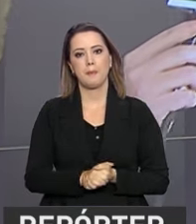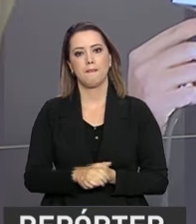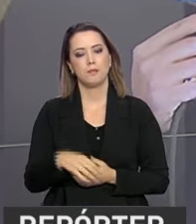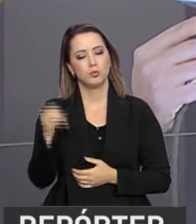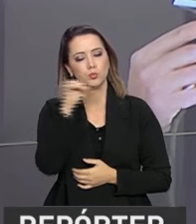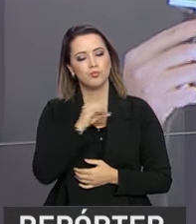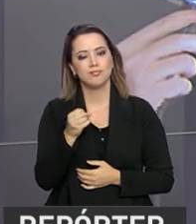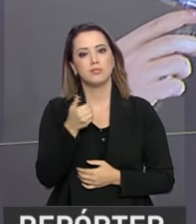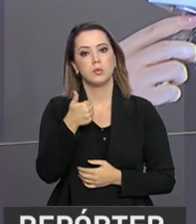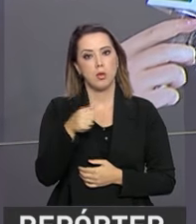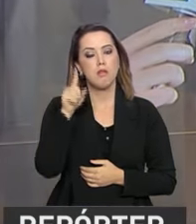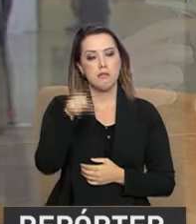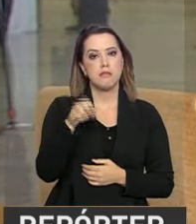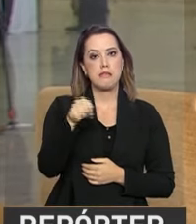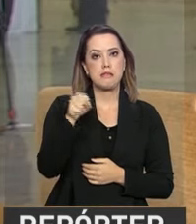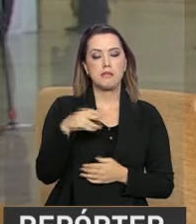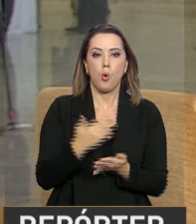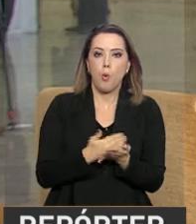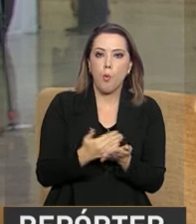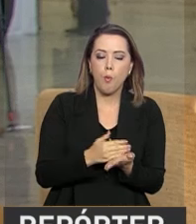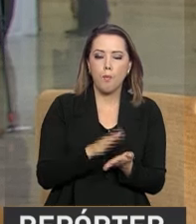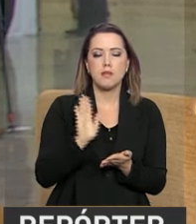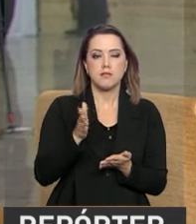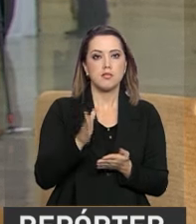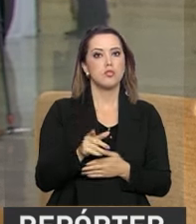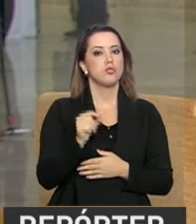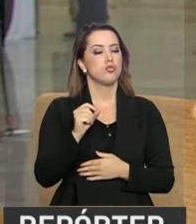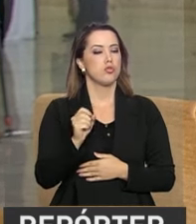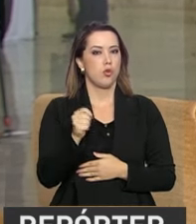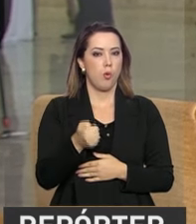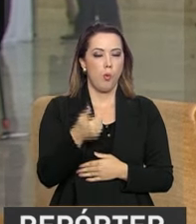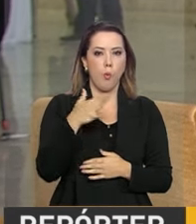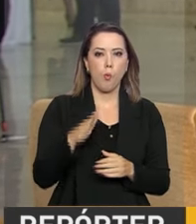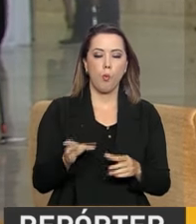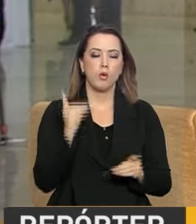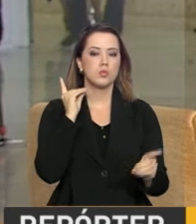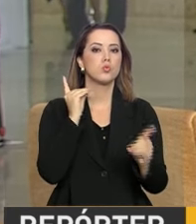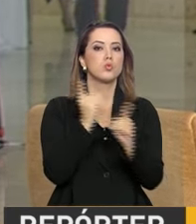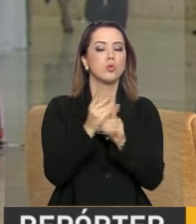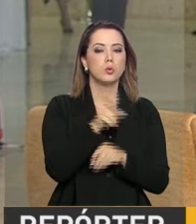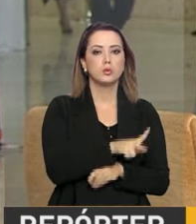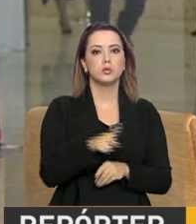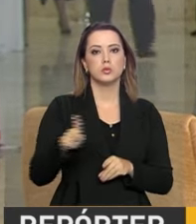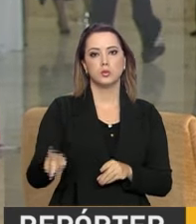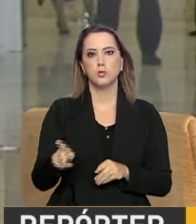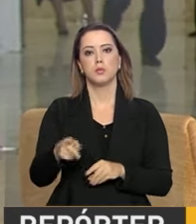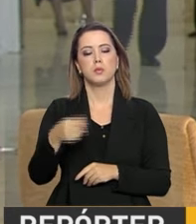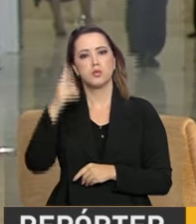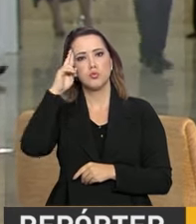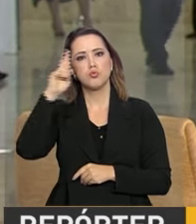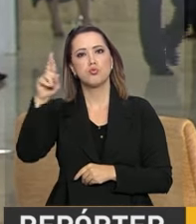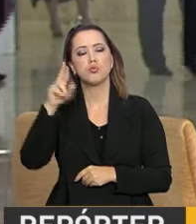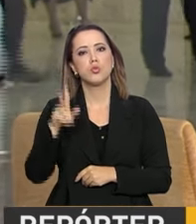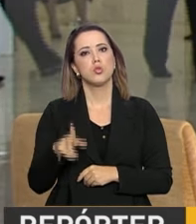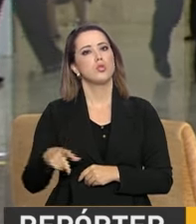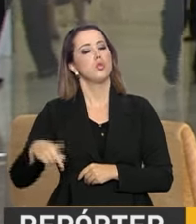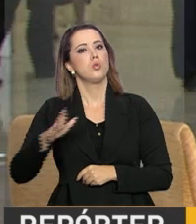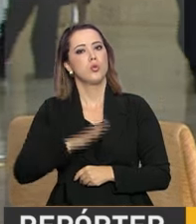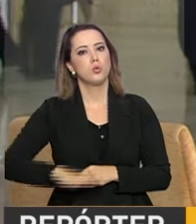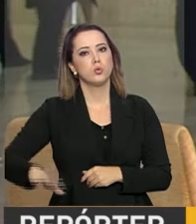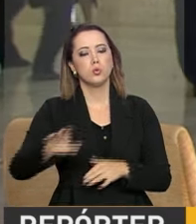Oi, Daniela, é isso mesmo, deve começar daqui a pouco, a qualquer momento, esse encontro do presidente em exercício, Michel Temer, com